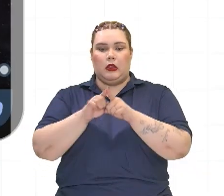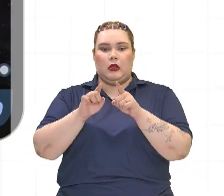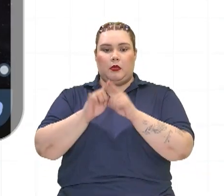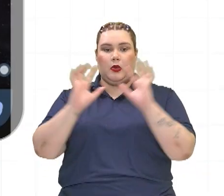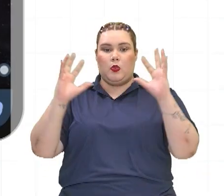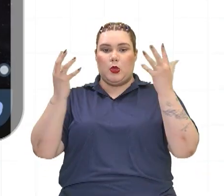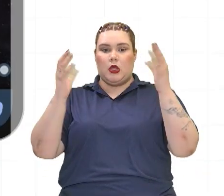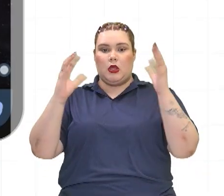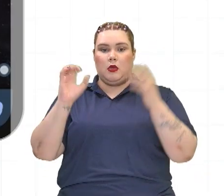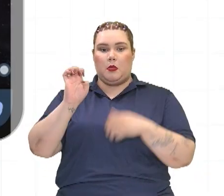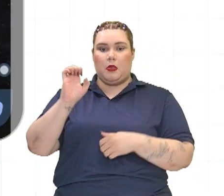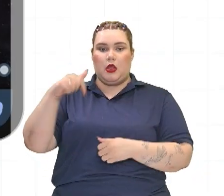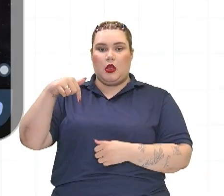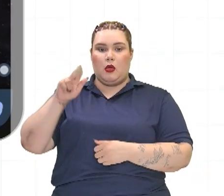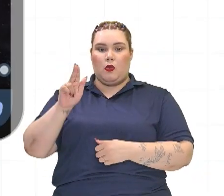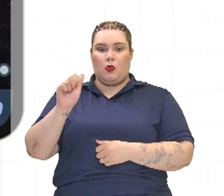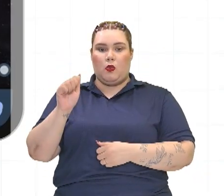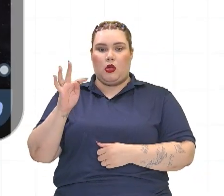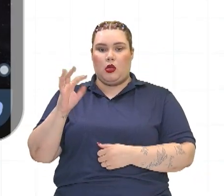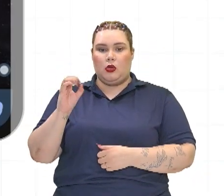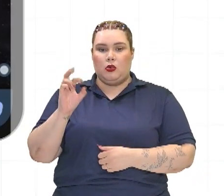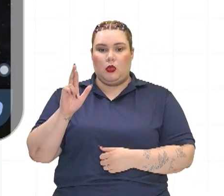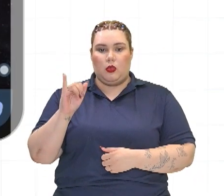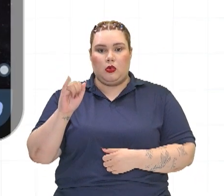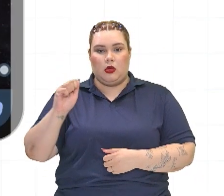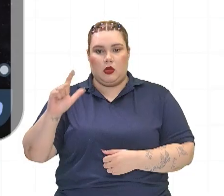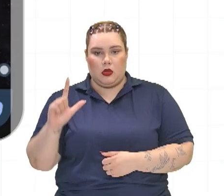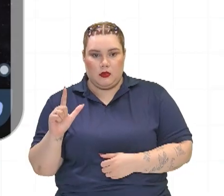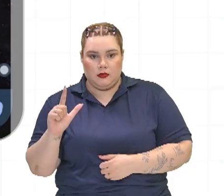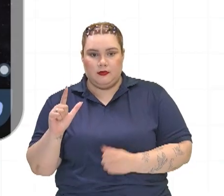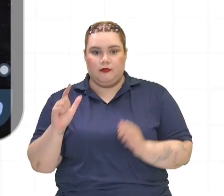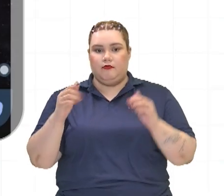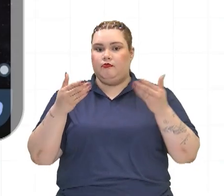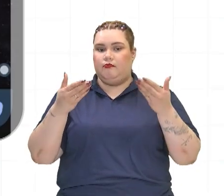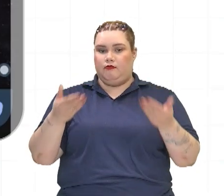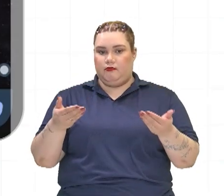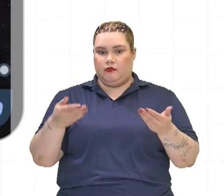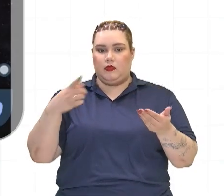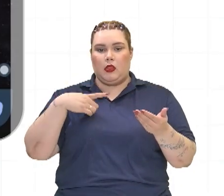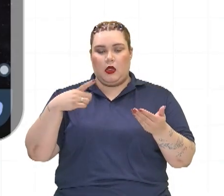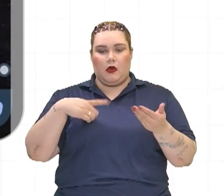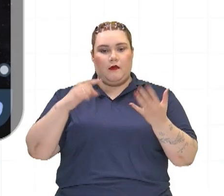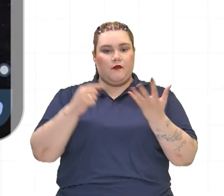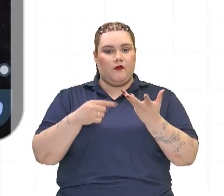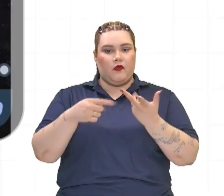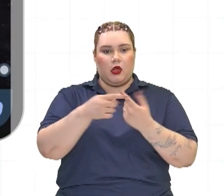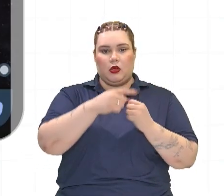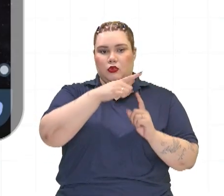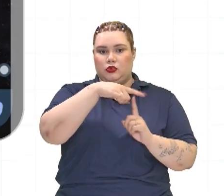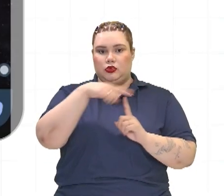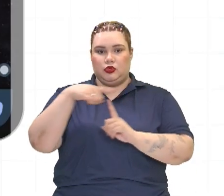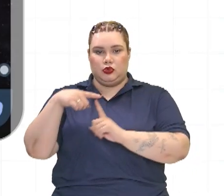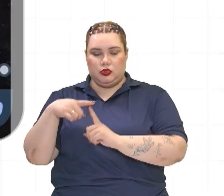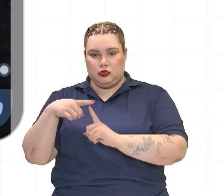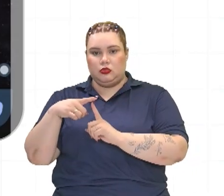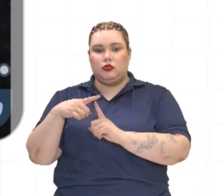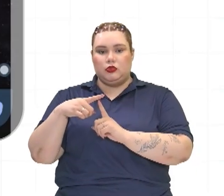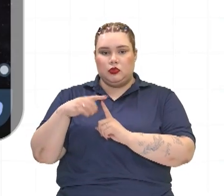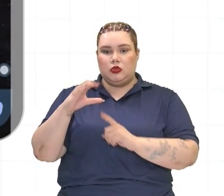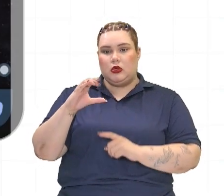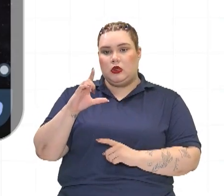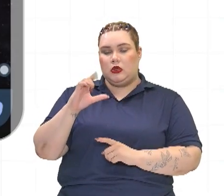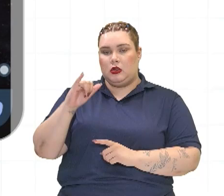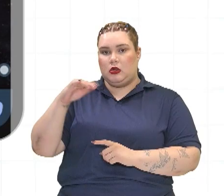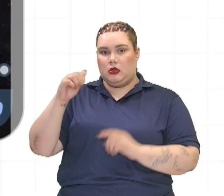uma mesma zona climática, você pode encontrar vários tipos de clima. Então, é por isso que são